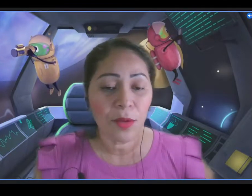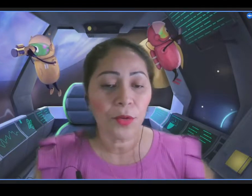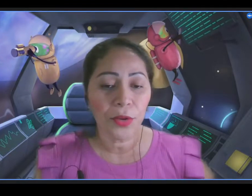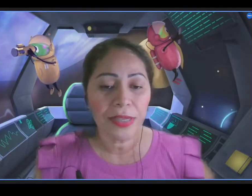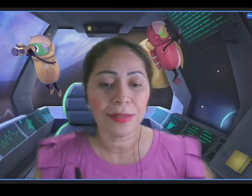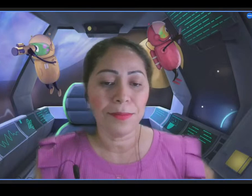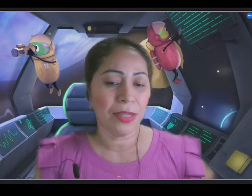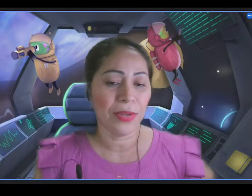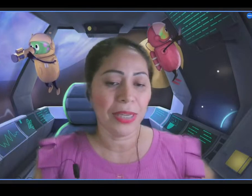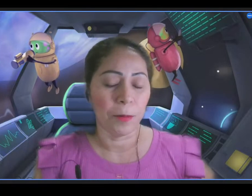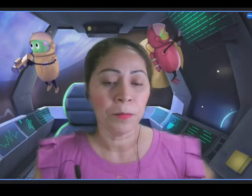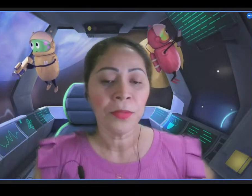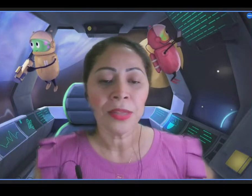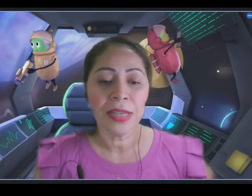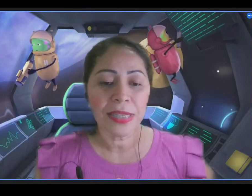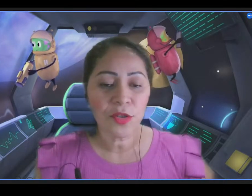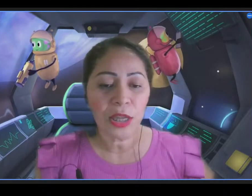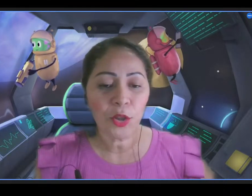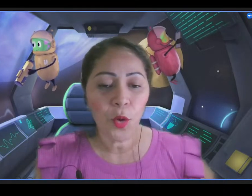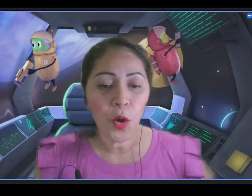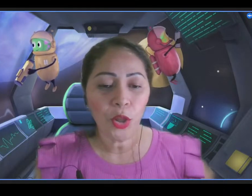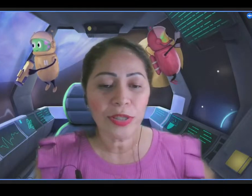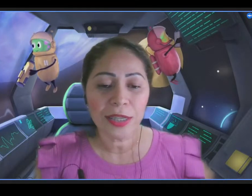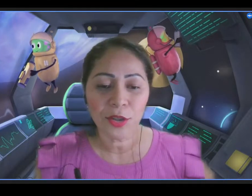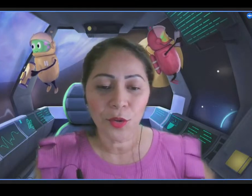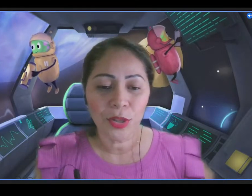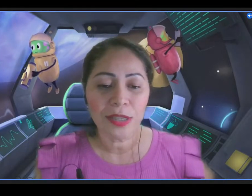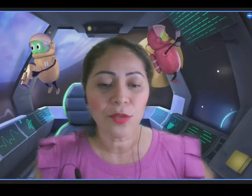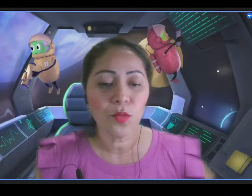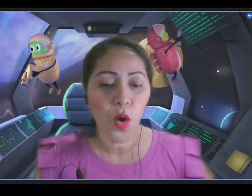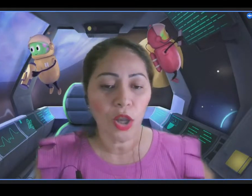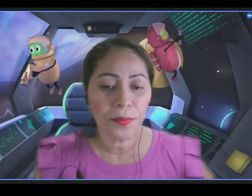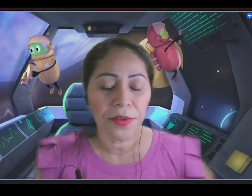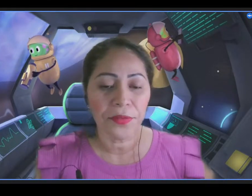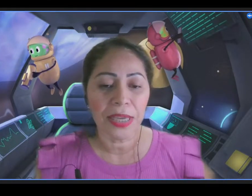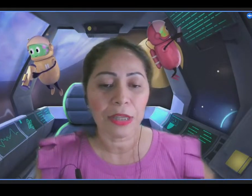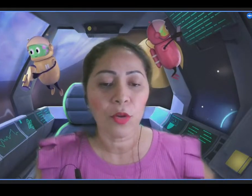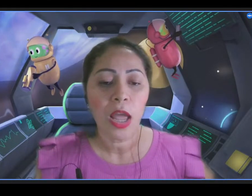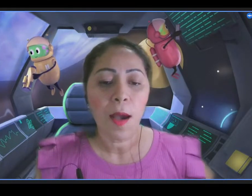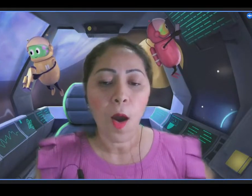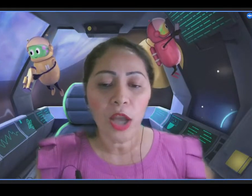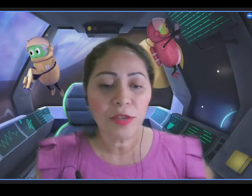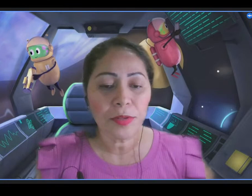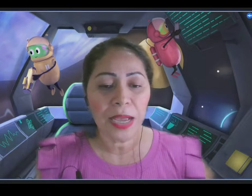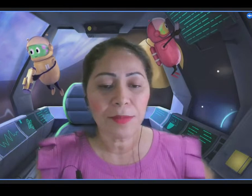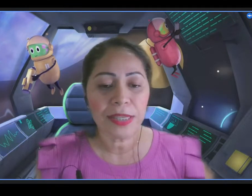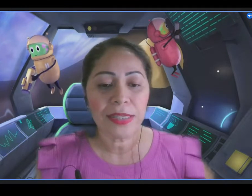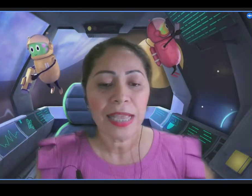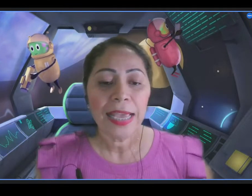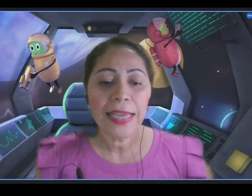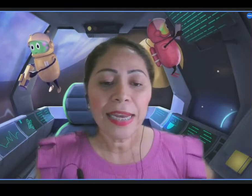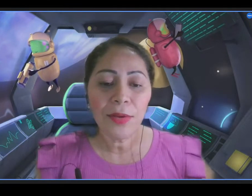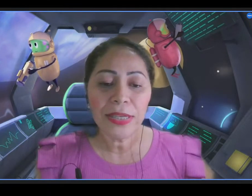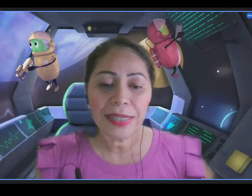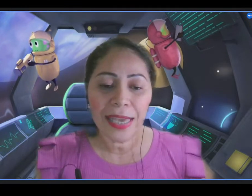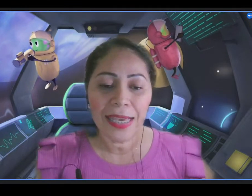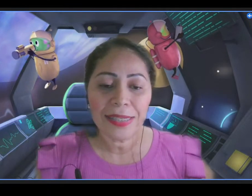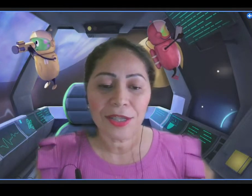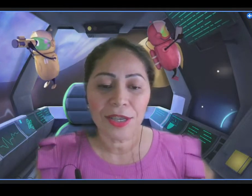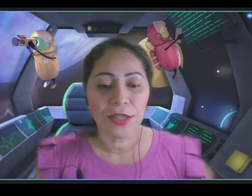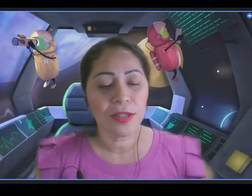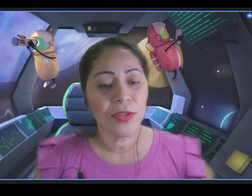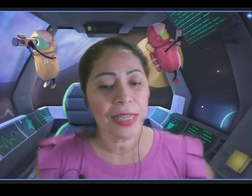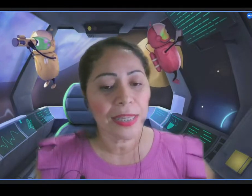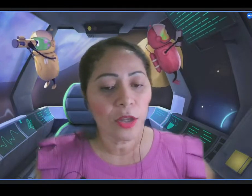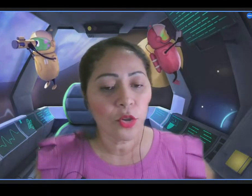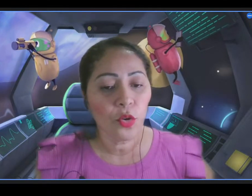informação e conhecimento aqui. Desejo a todos e todas um ótimo evento, ótimas participações. E não esqueça,